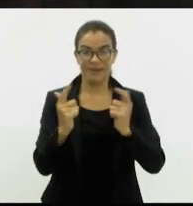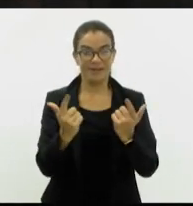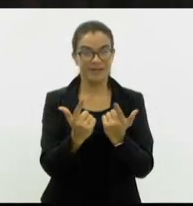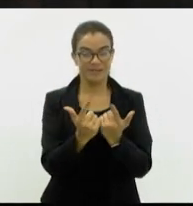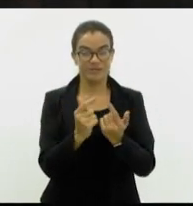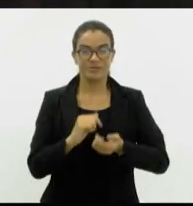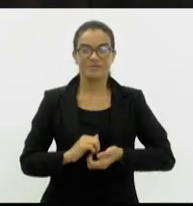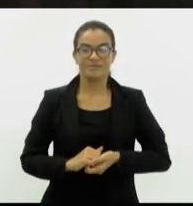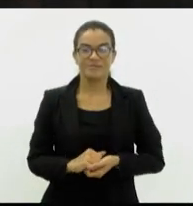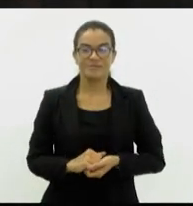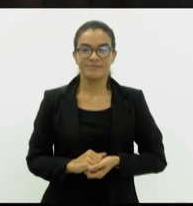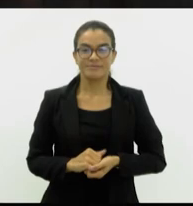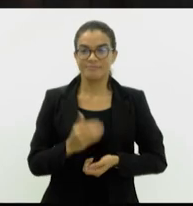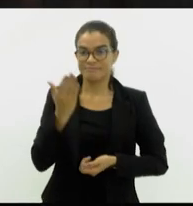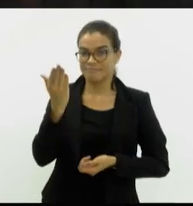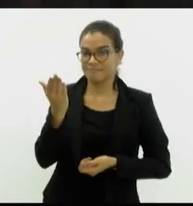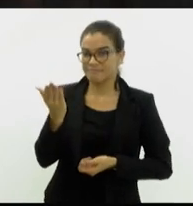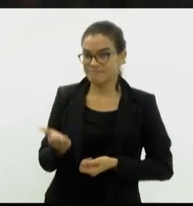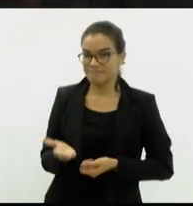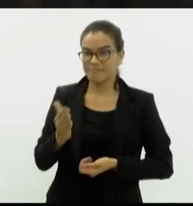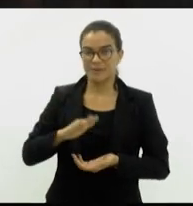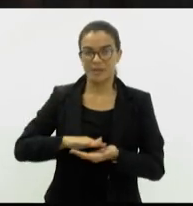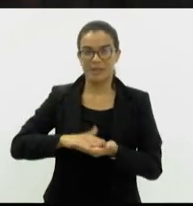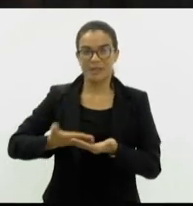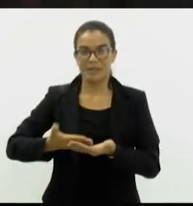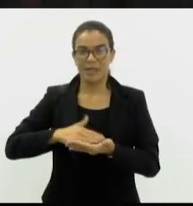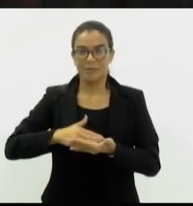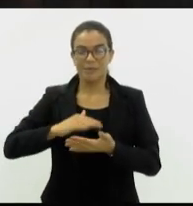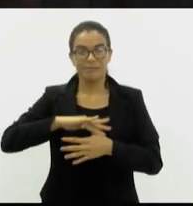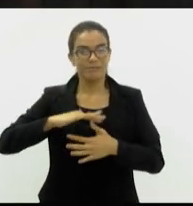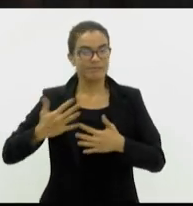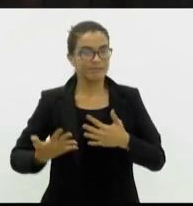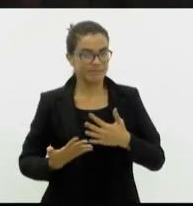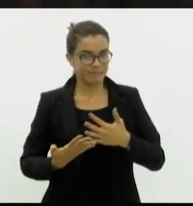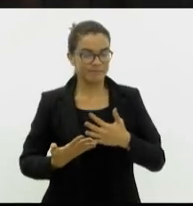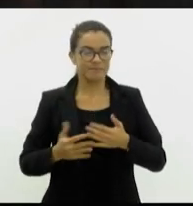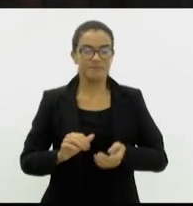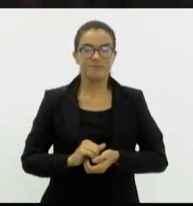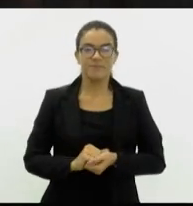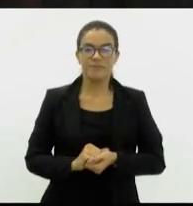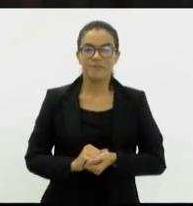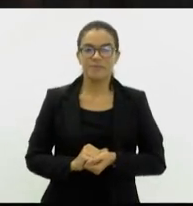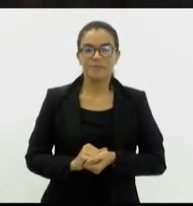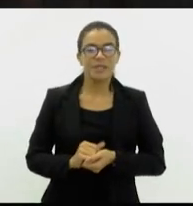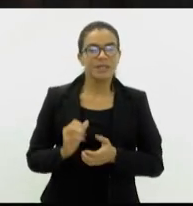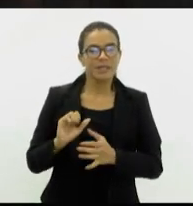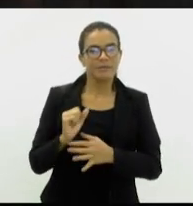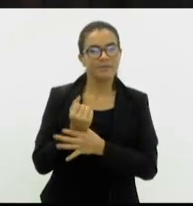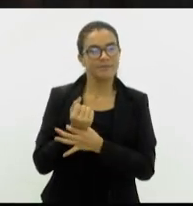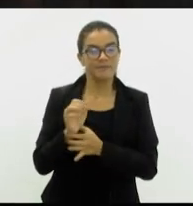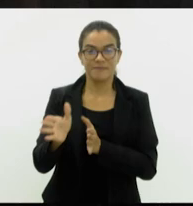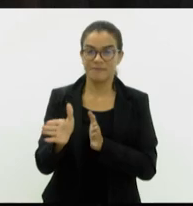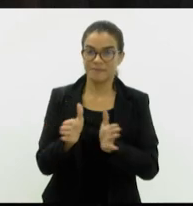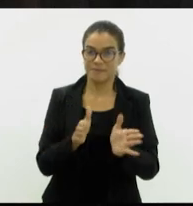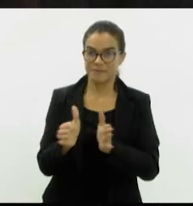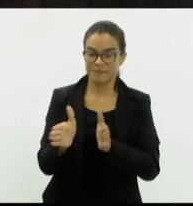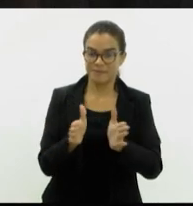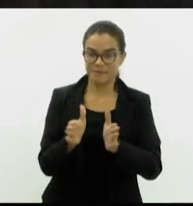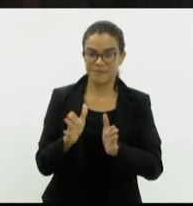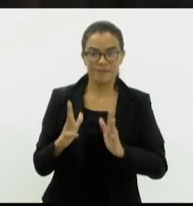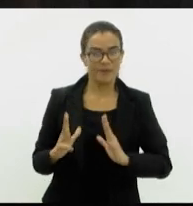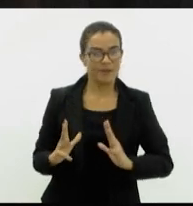alerge e senhora intérprete da língua de libras que leva a nossa